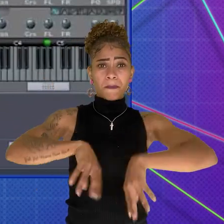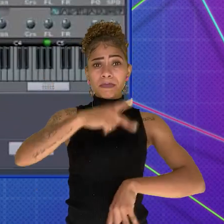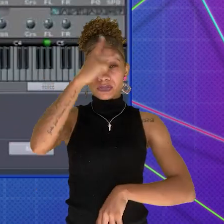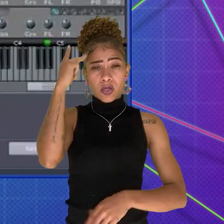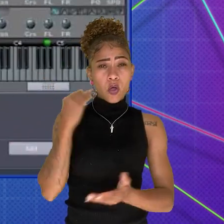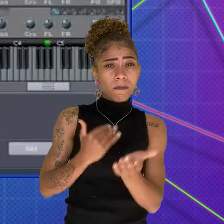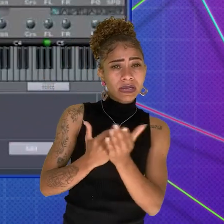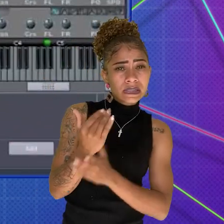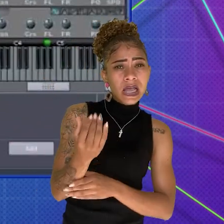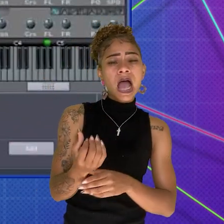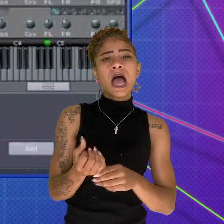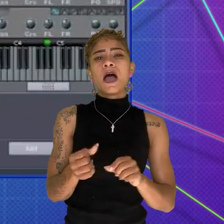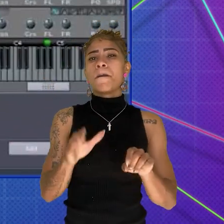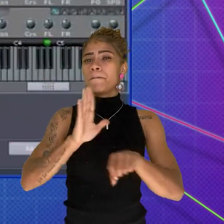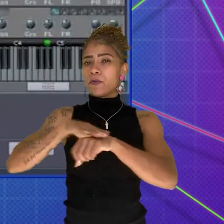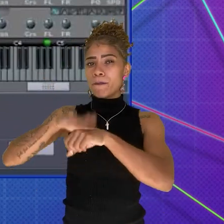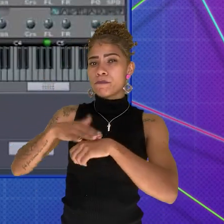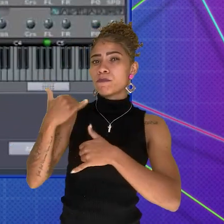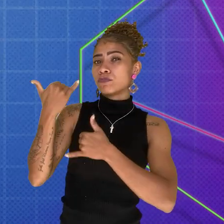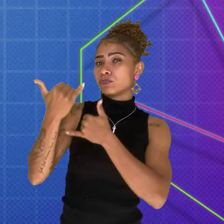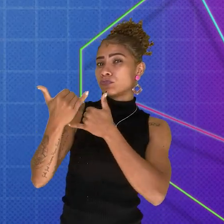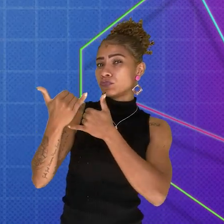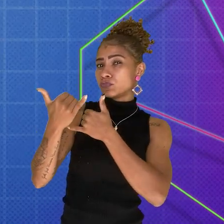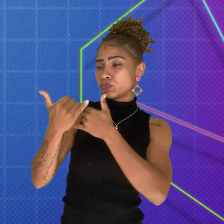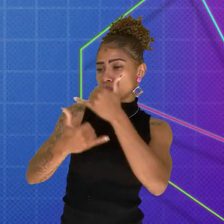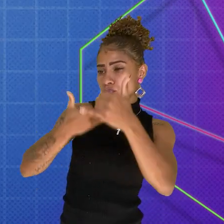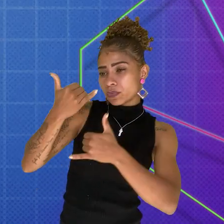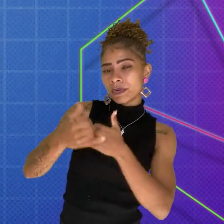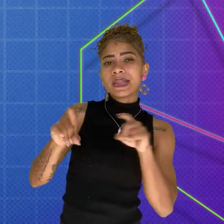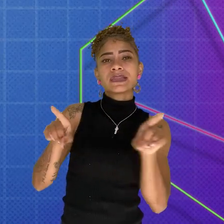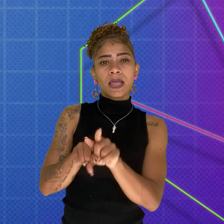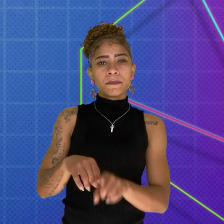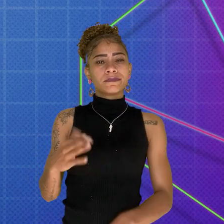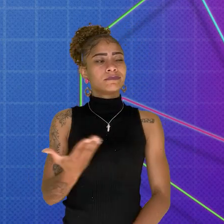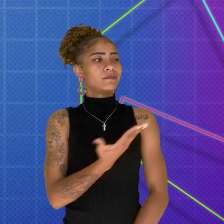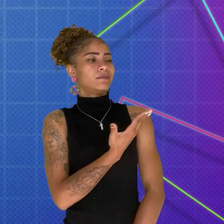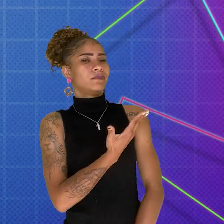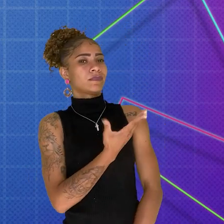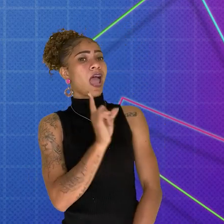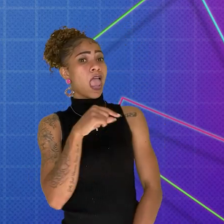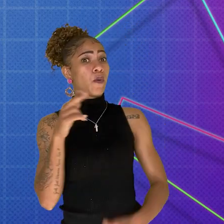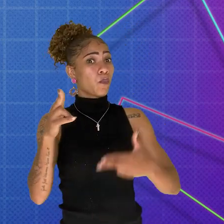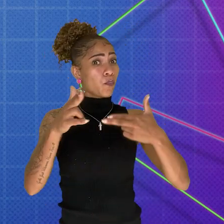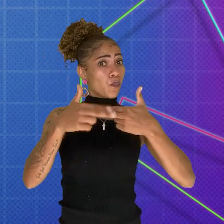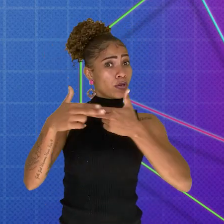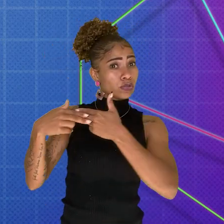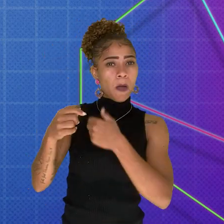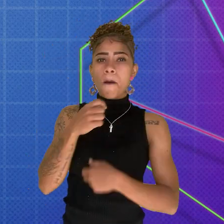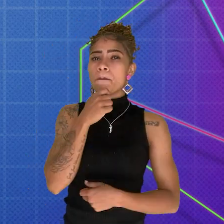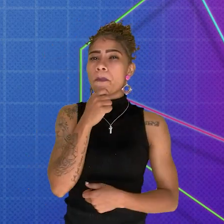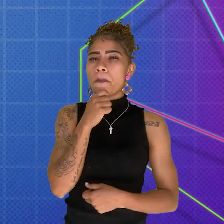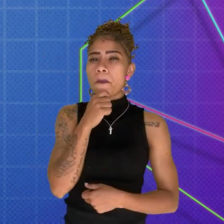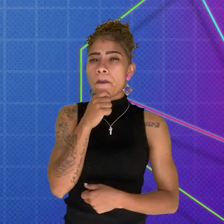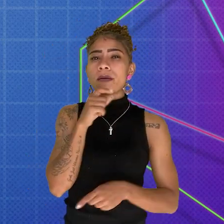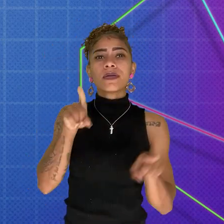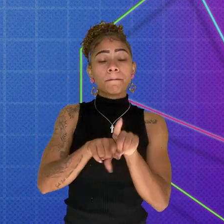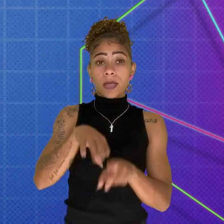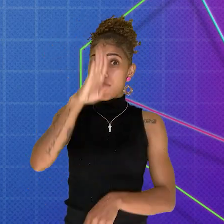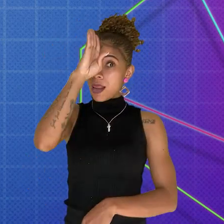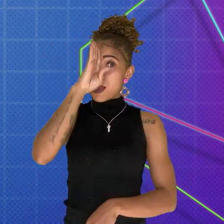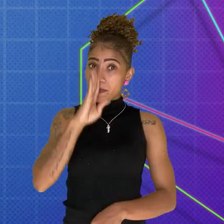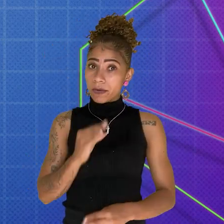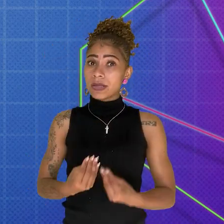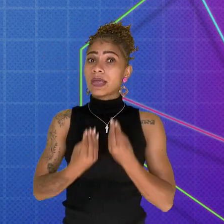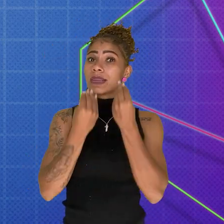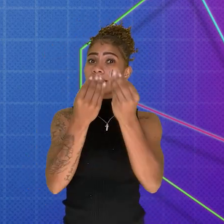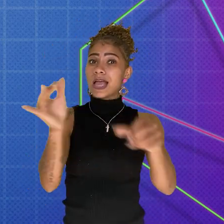aqueles que procuram começar a criar trilhas sonoras para os jogos. Em seguida, temos o Audacity. Esse é um editor de áudio de código aberto e gratuito